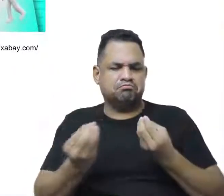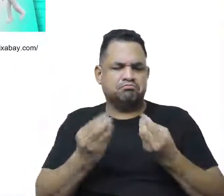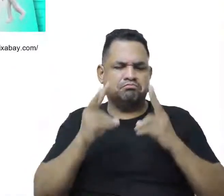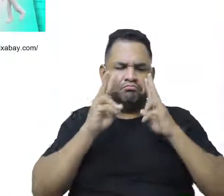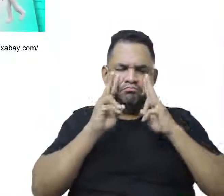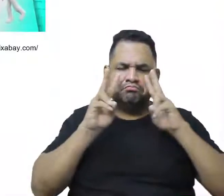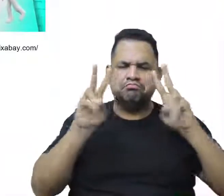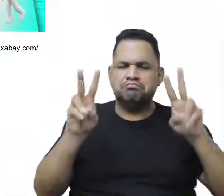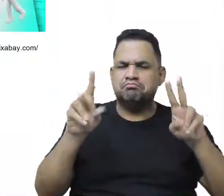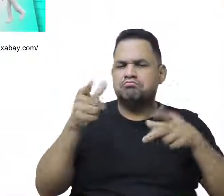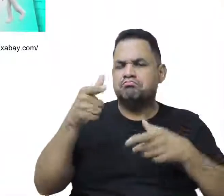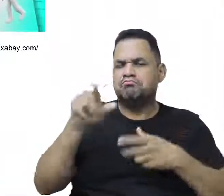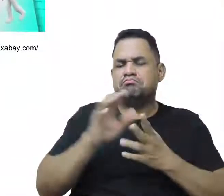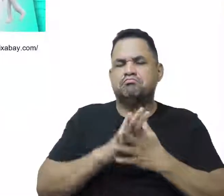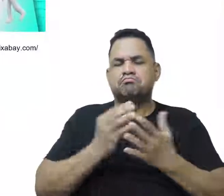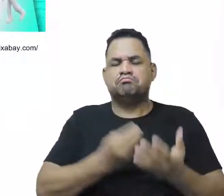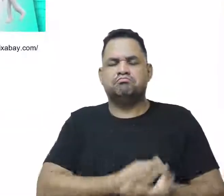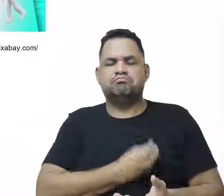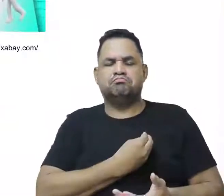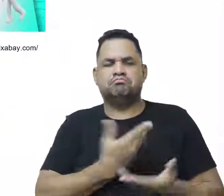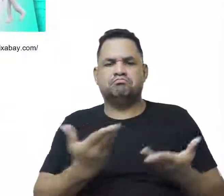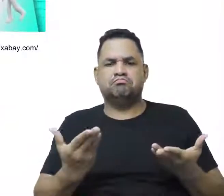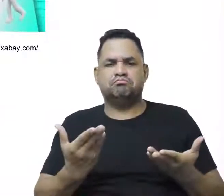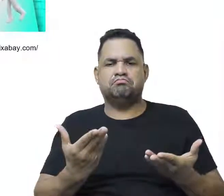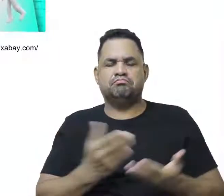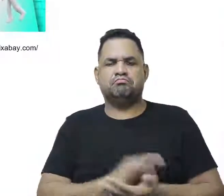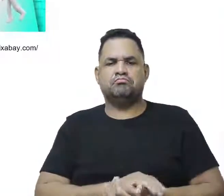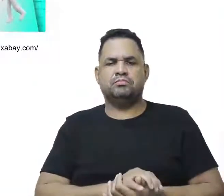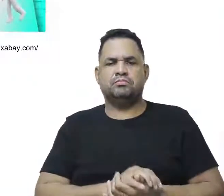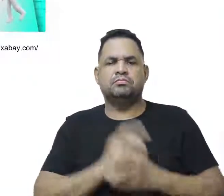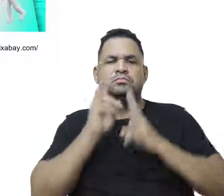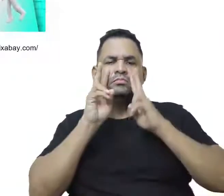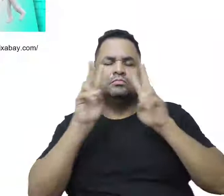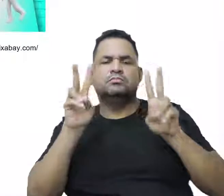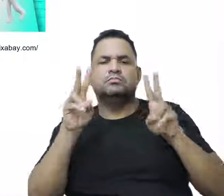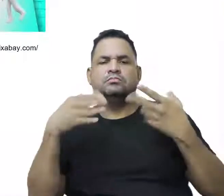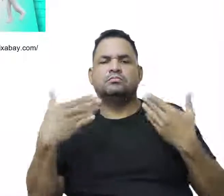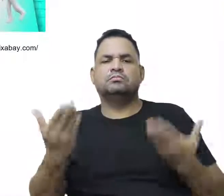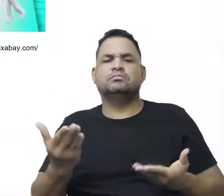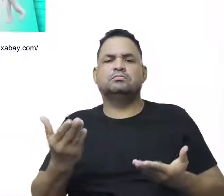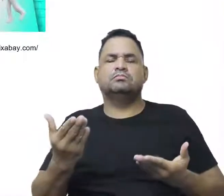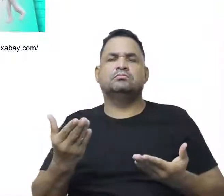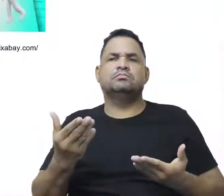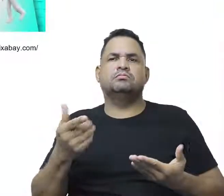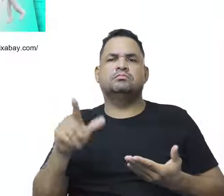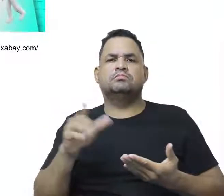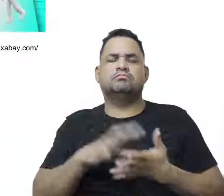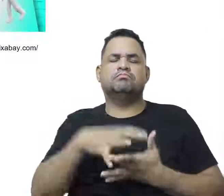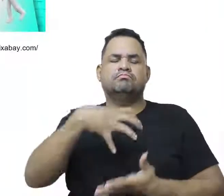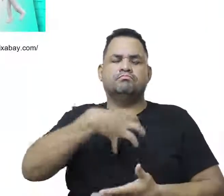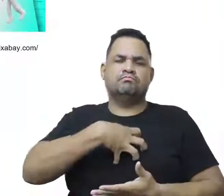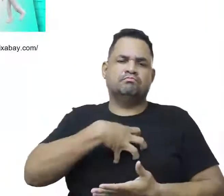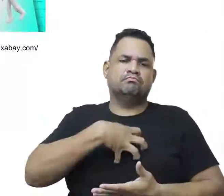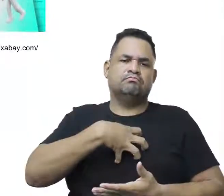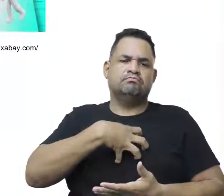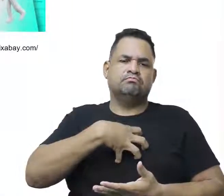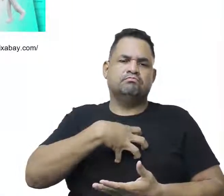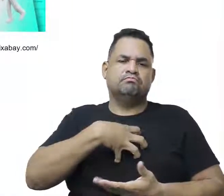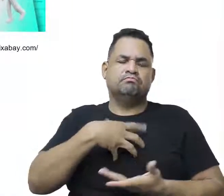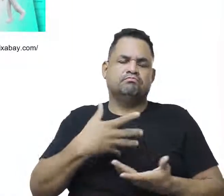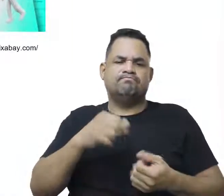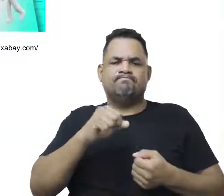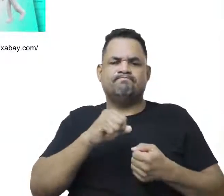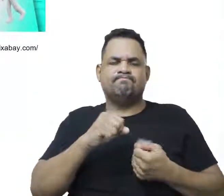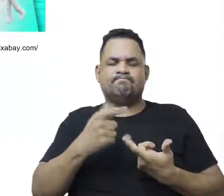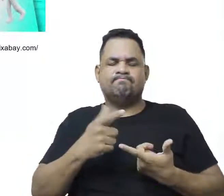de ver a vida outro modo de ver né outro modo de sentir outro modo de